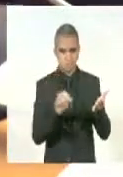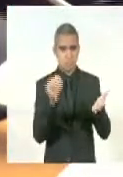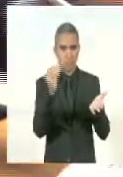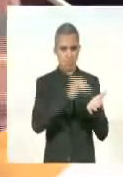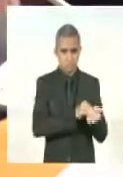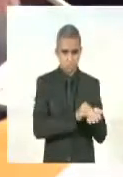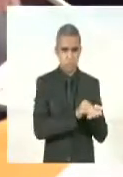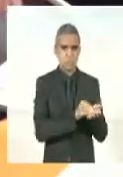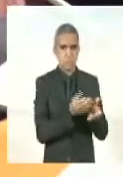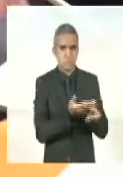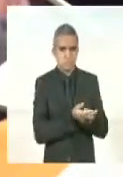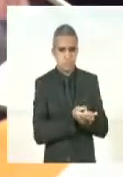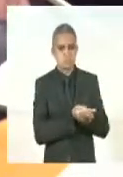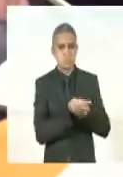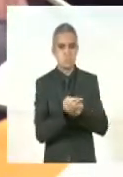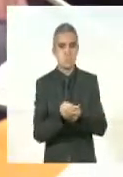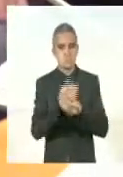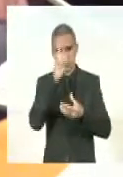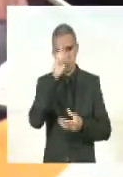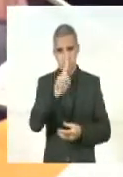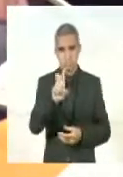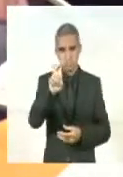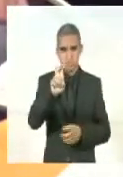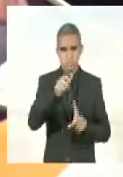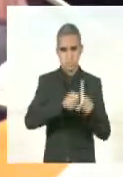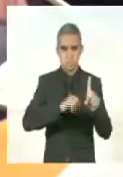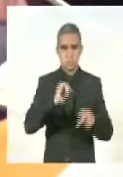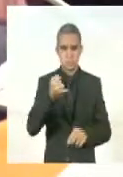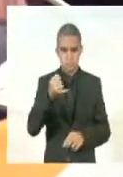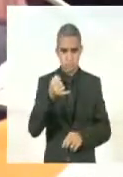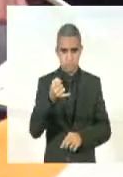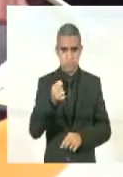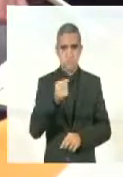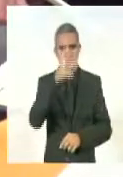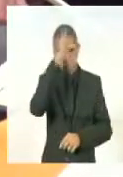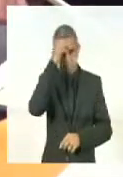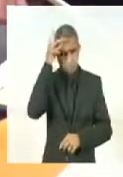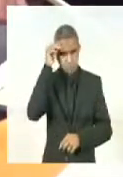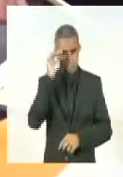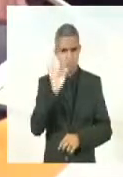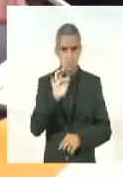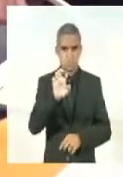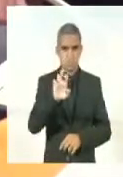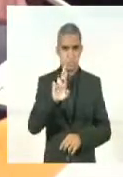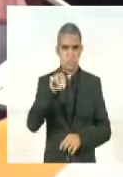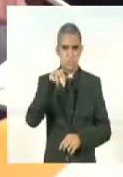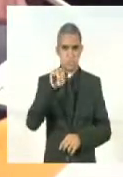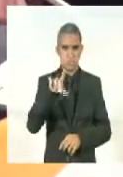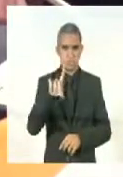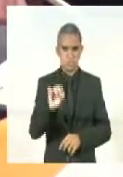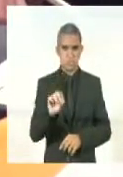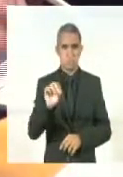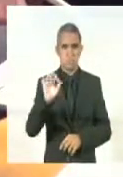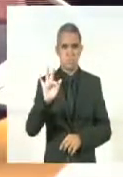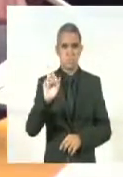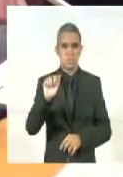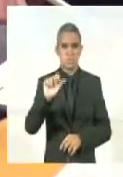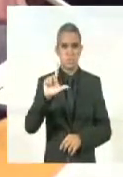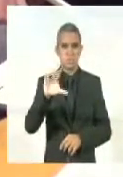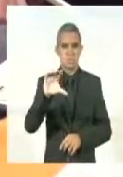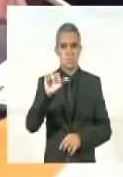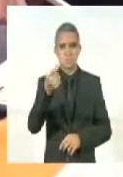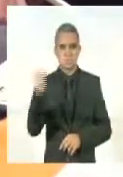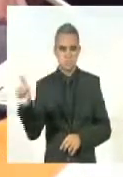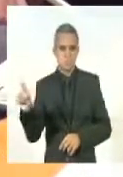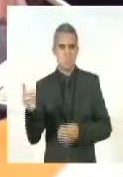que pudesse ser contratado é do dia 5 de janeiro da Prefeitura de Fernando Falcão. Eu lhe pergunto como que ela podia